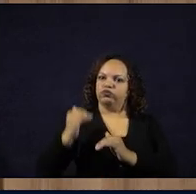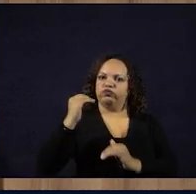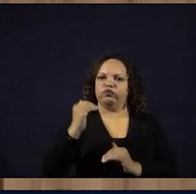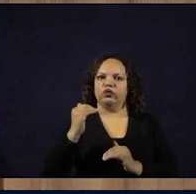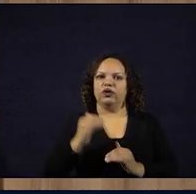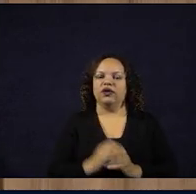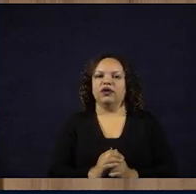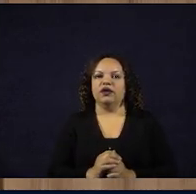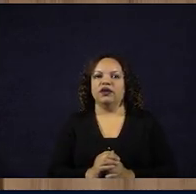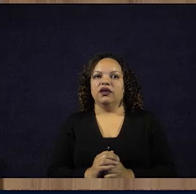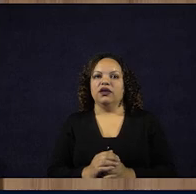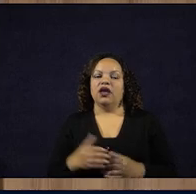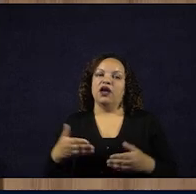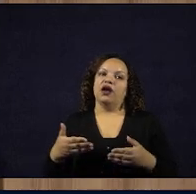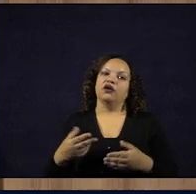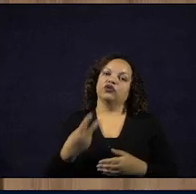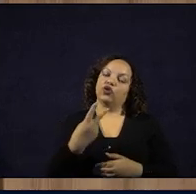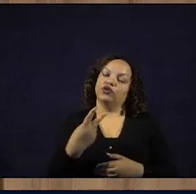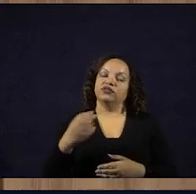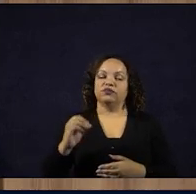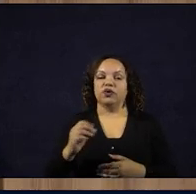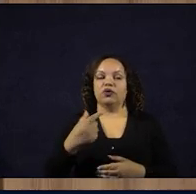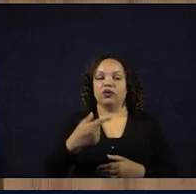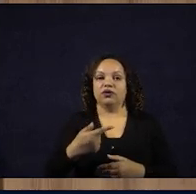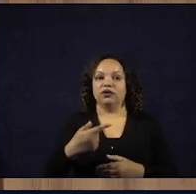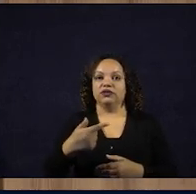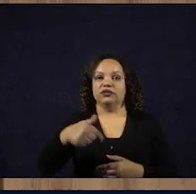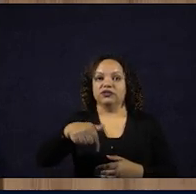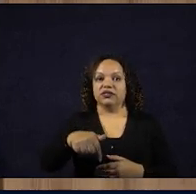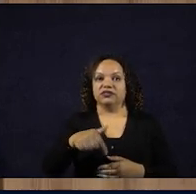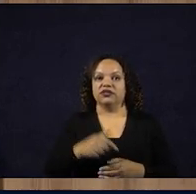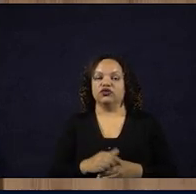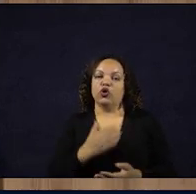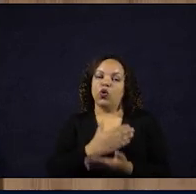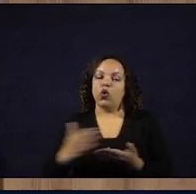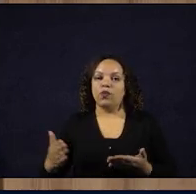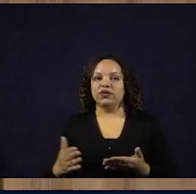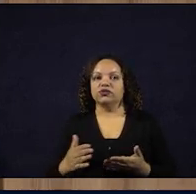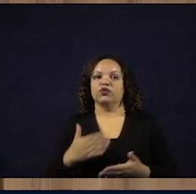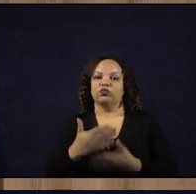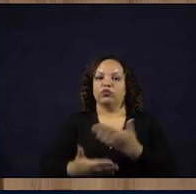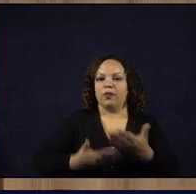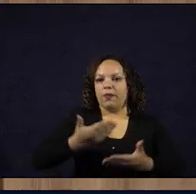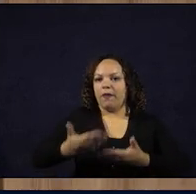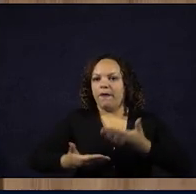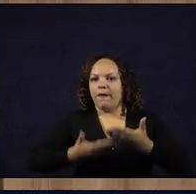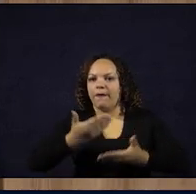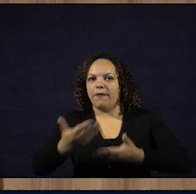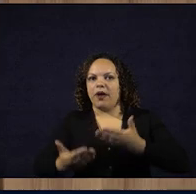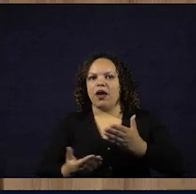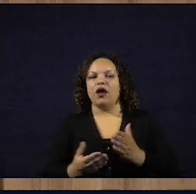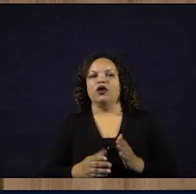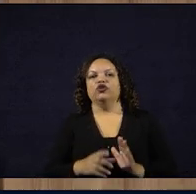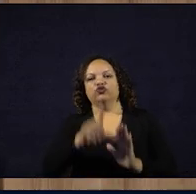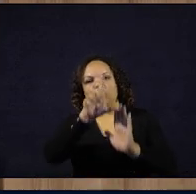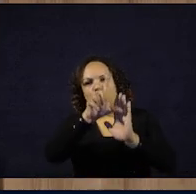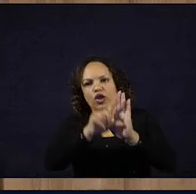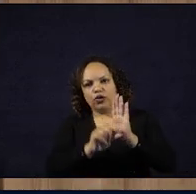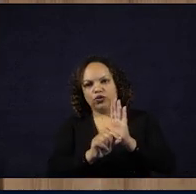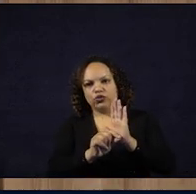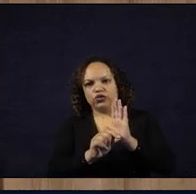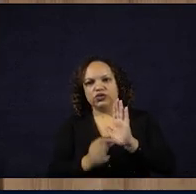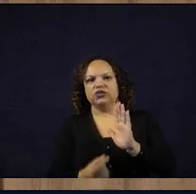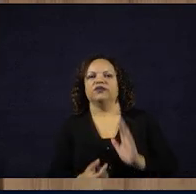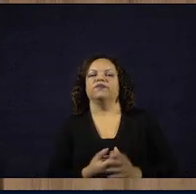né vamos dizer assim e a partir de 2017 o Brasil começou né um processo aí de ter uma redução no juros aqui no Brasil